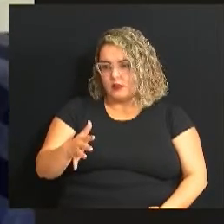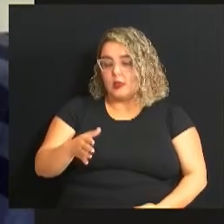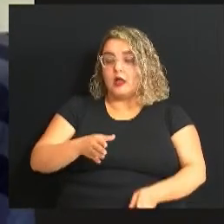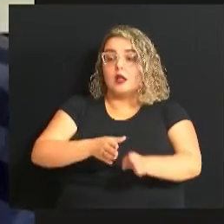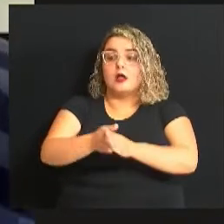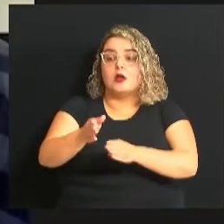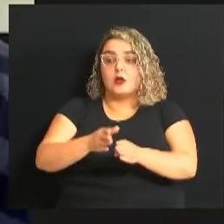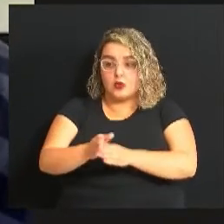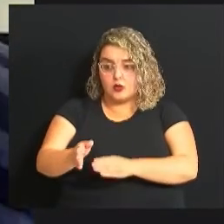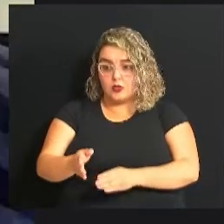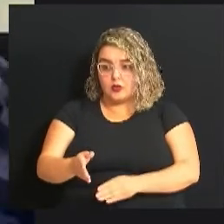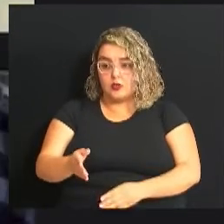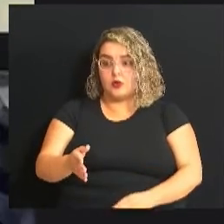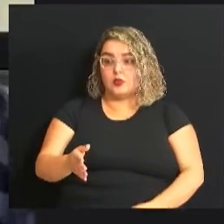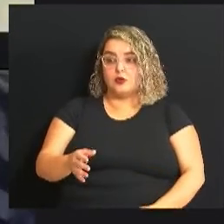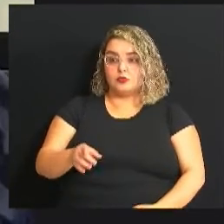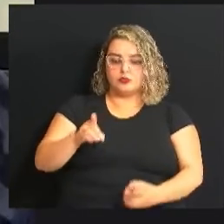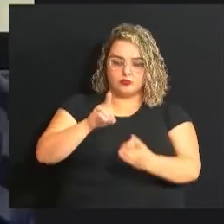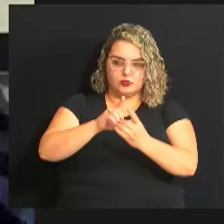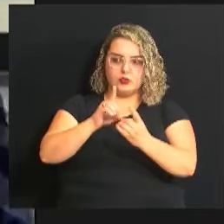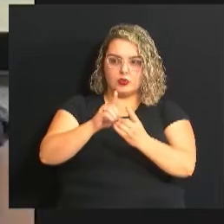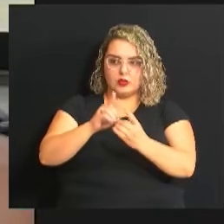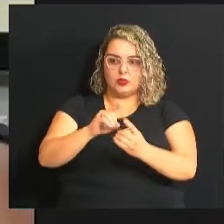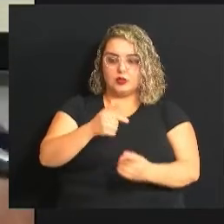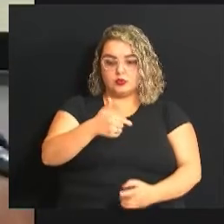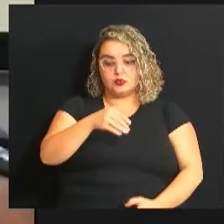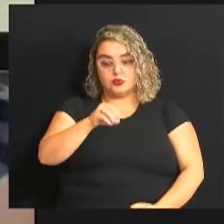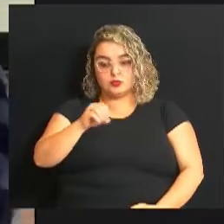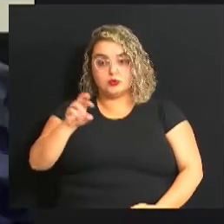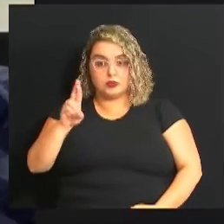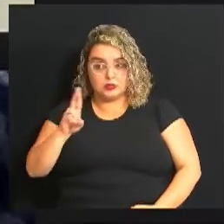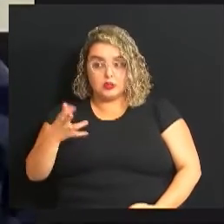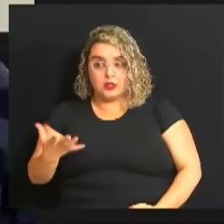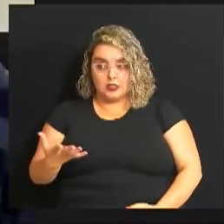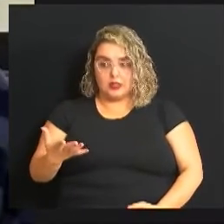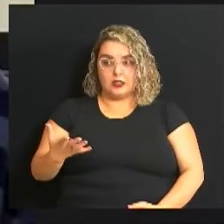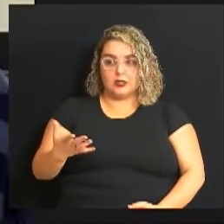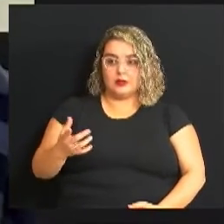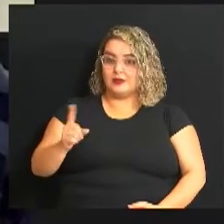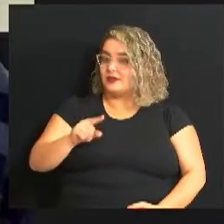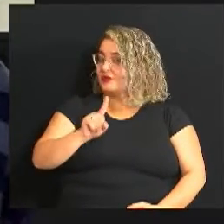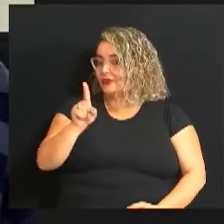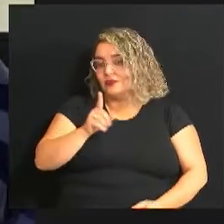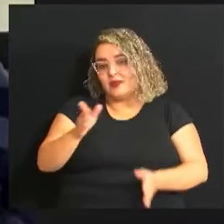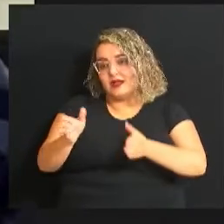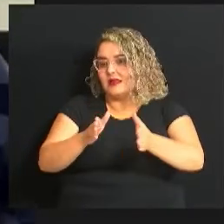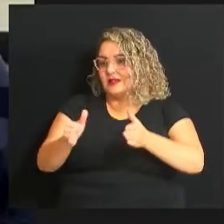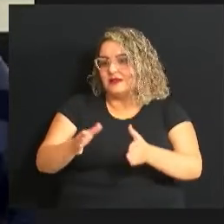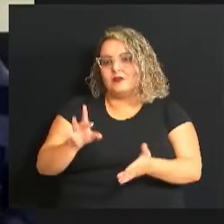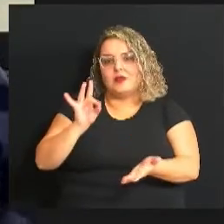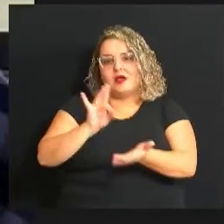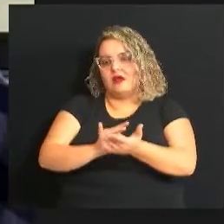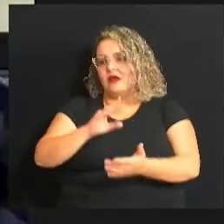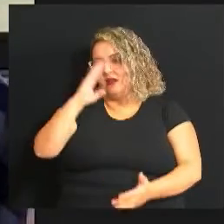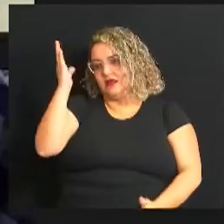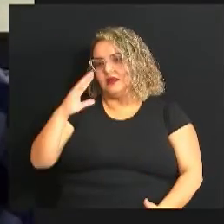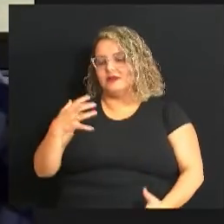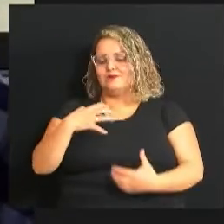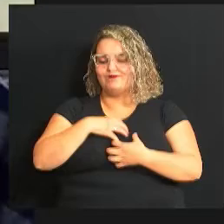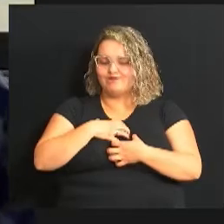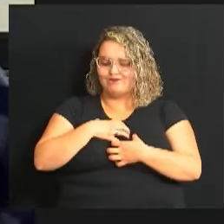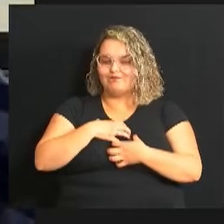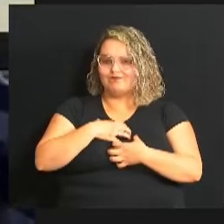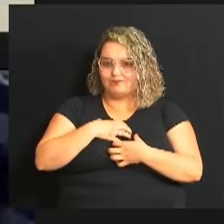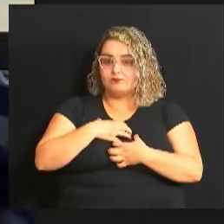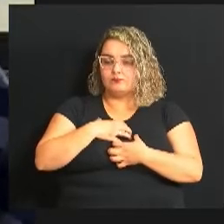valor mínimo de uma sessão seja R$200. Então, isso não é acessível para a realidade brasileira, isso me comove. Então eu